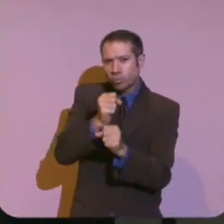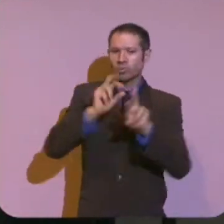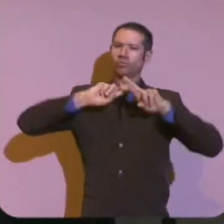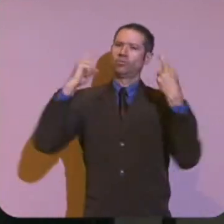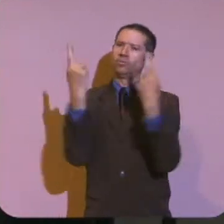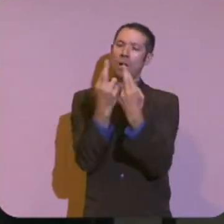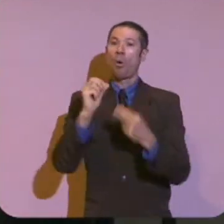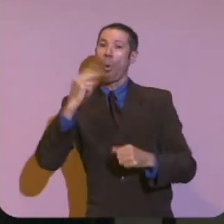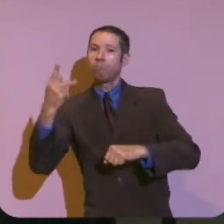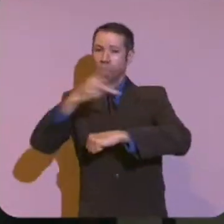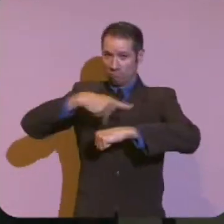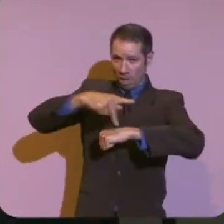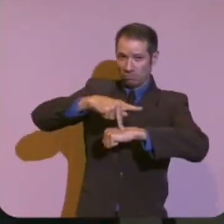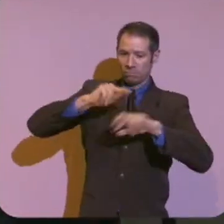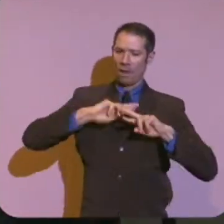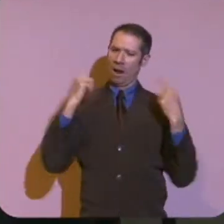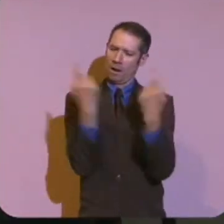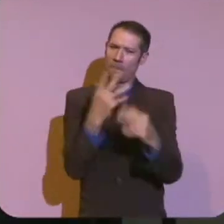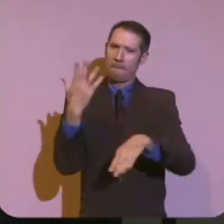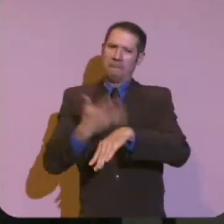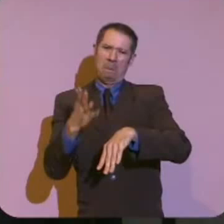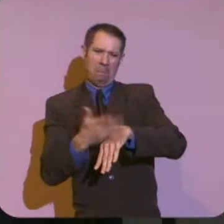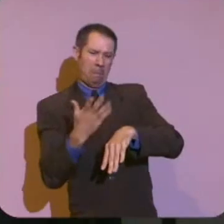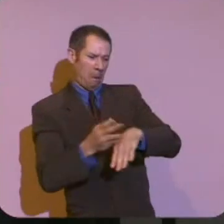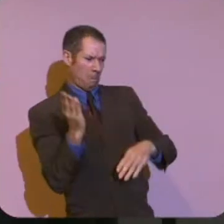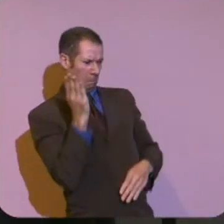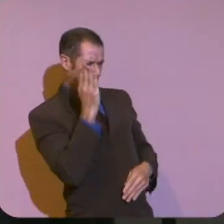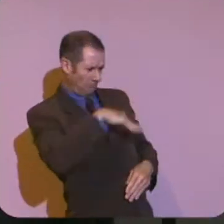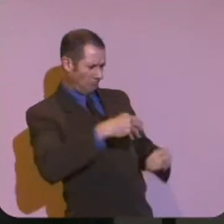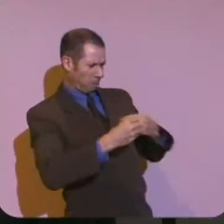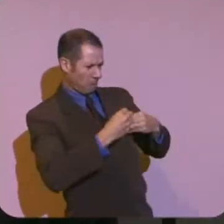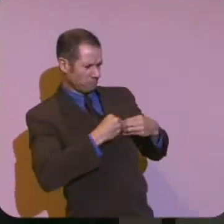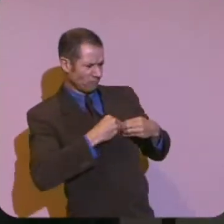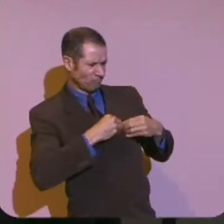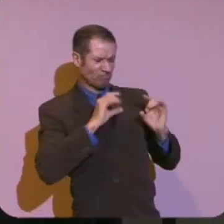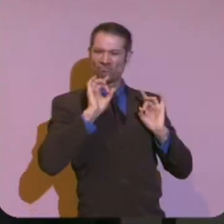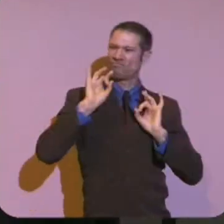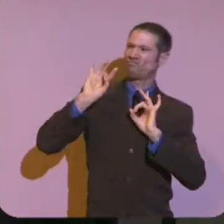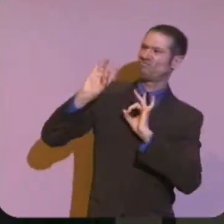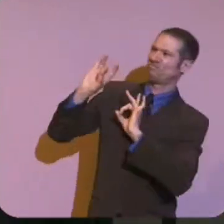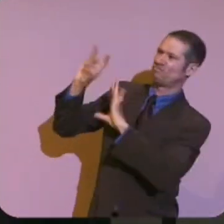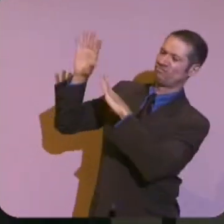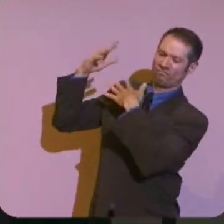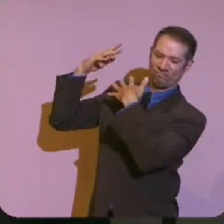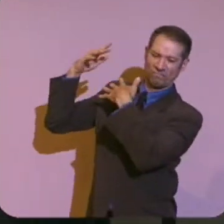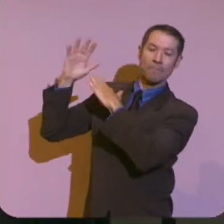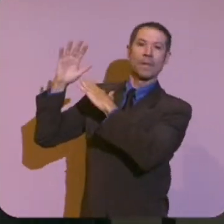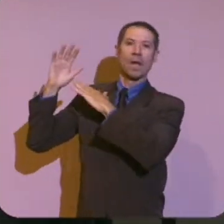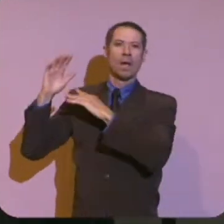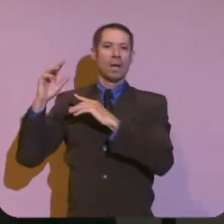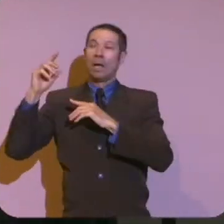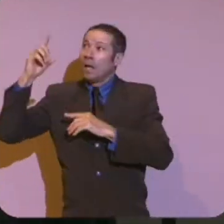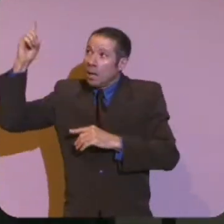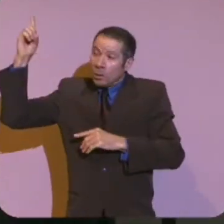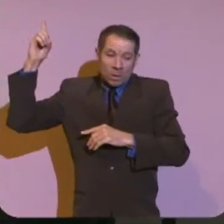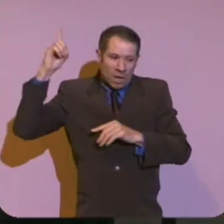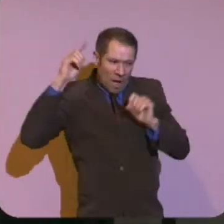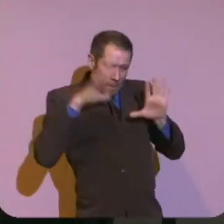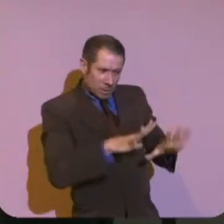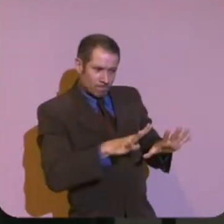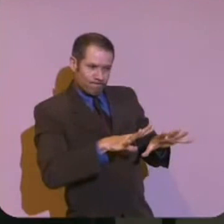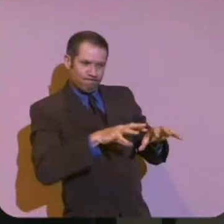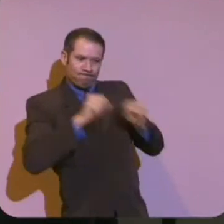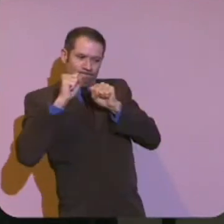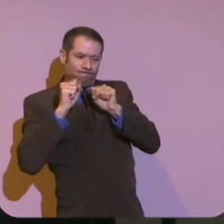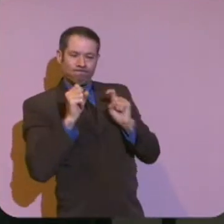reino, mas essa nação praticar o mal e não quiser me obedecer, não a abençoarei como